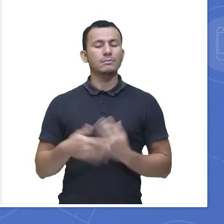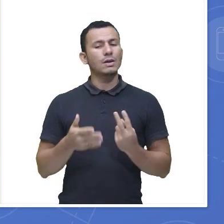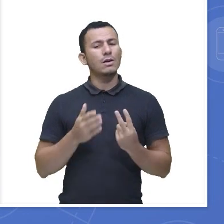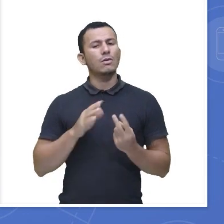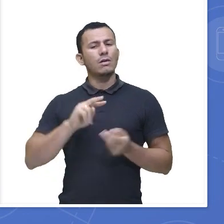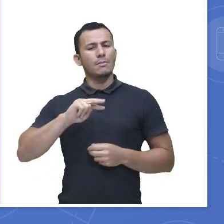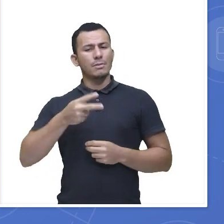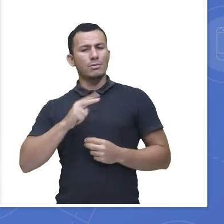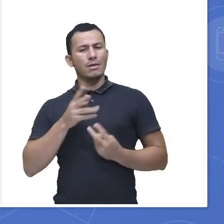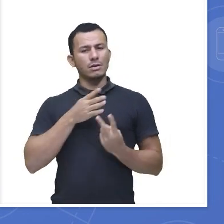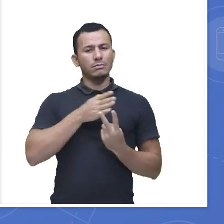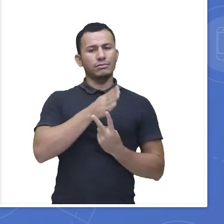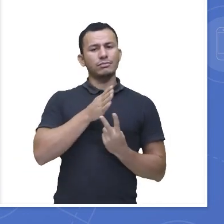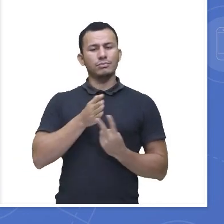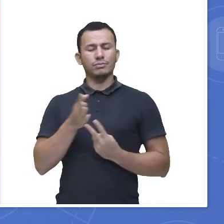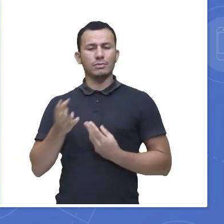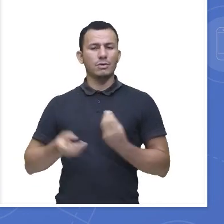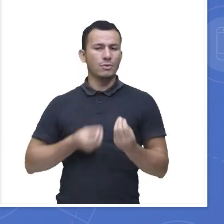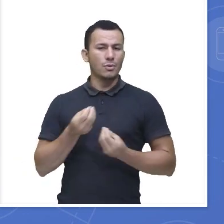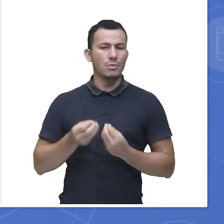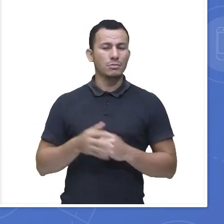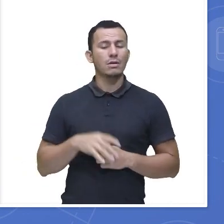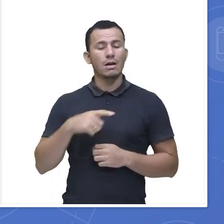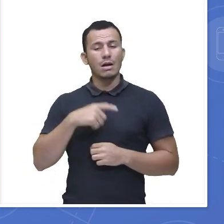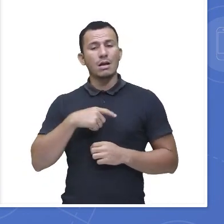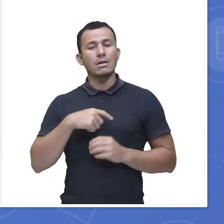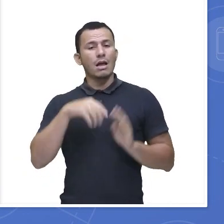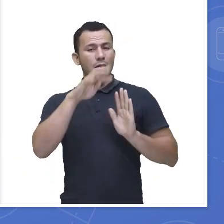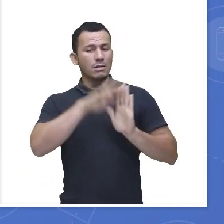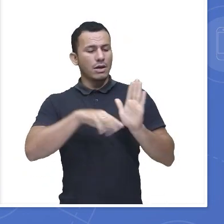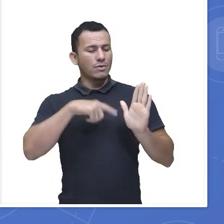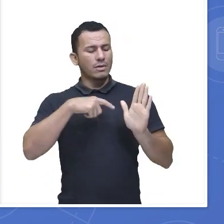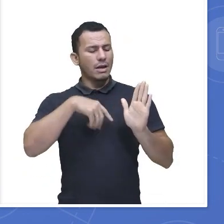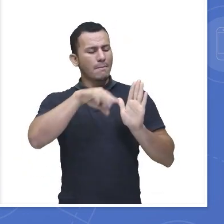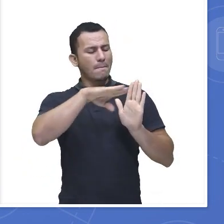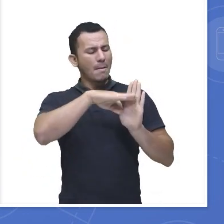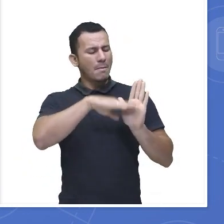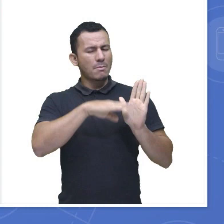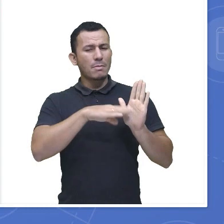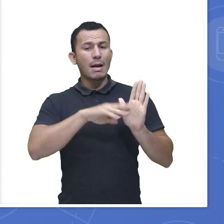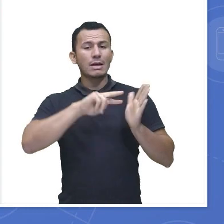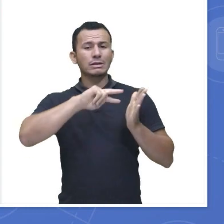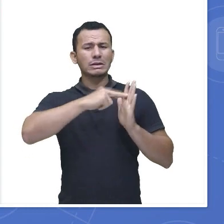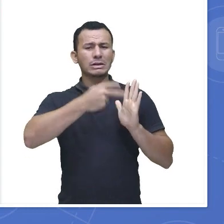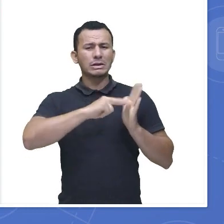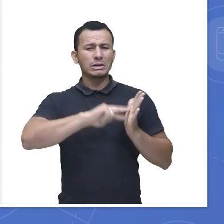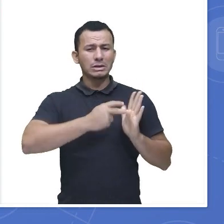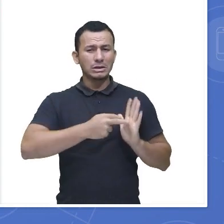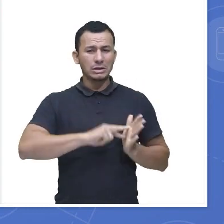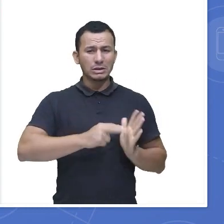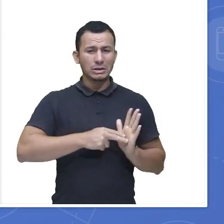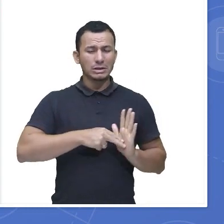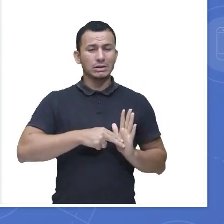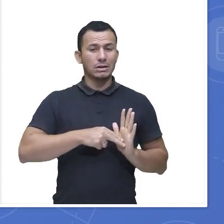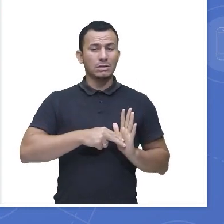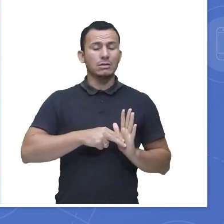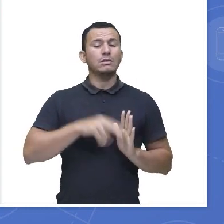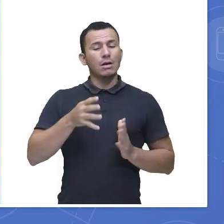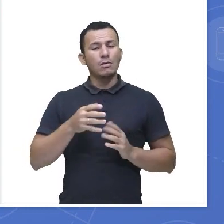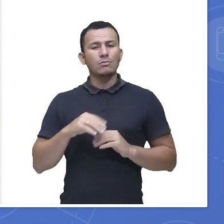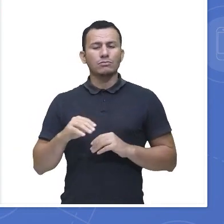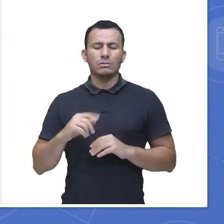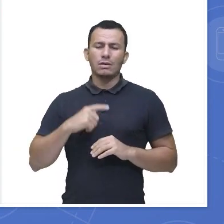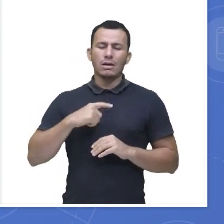a ambiguidade? Quando uma mensagem tem mais de um significado possível. Então, quando a